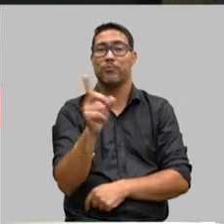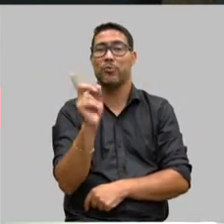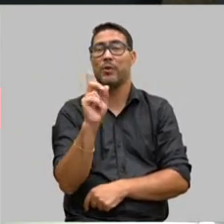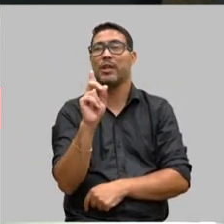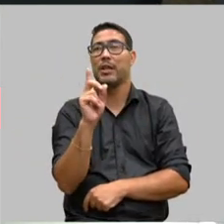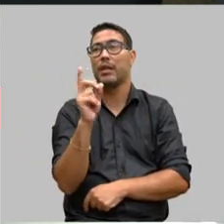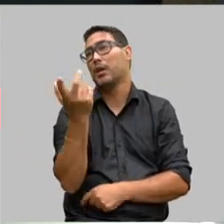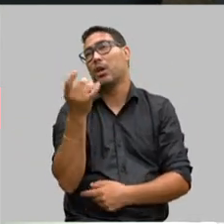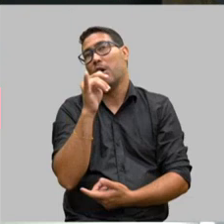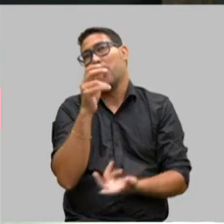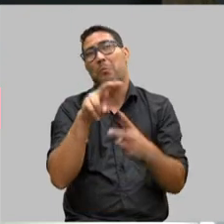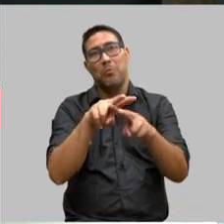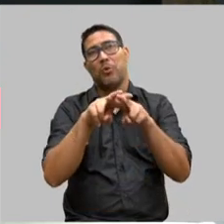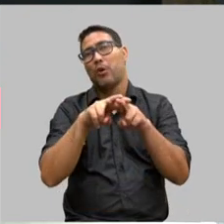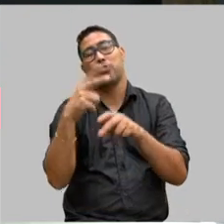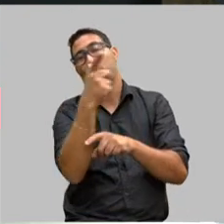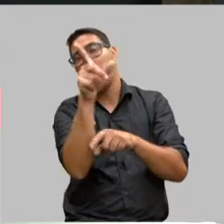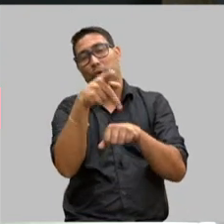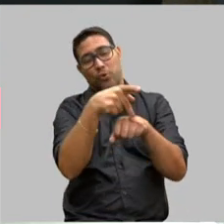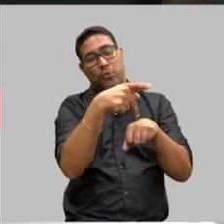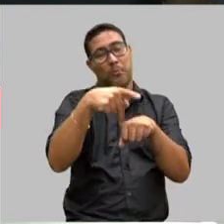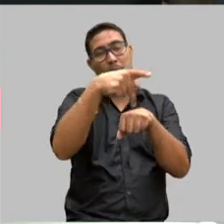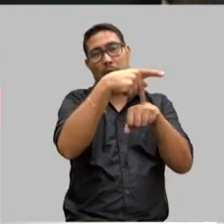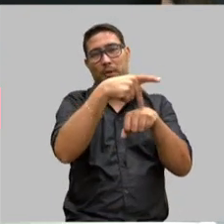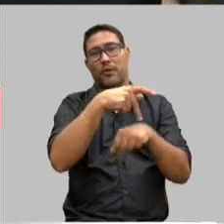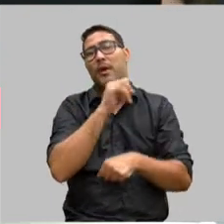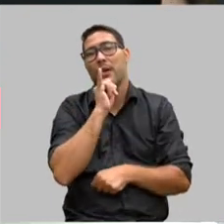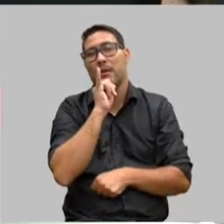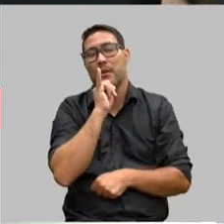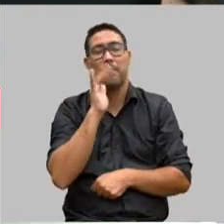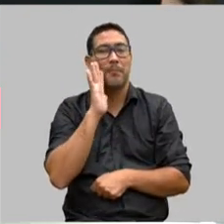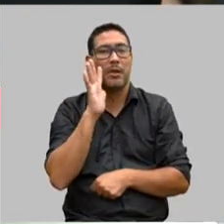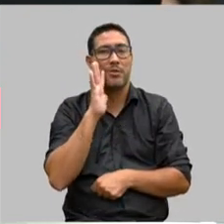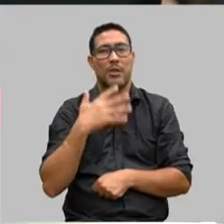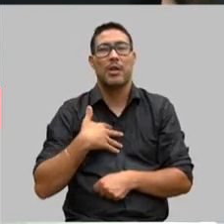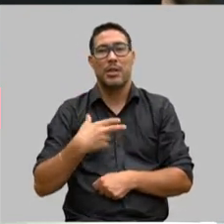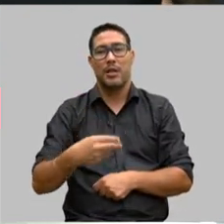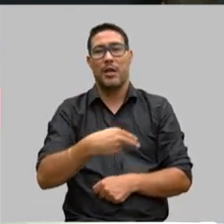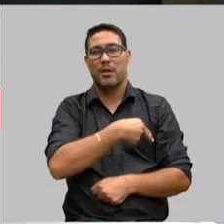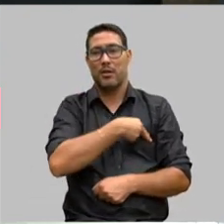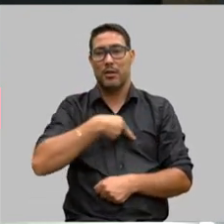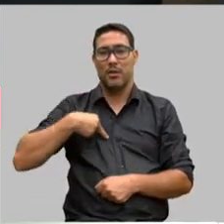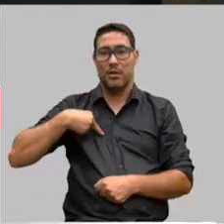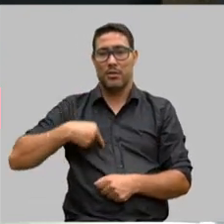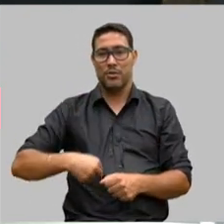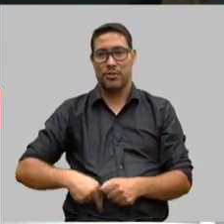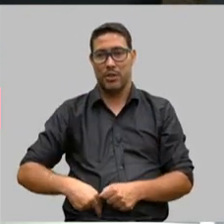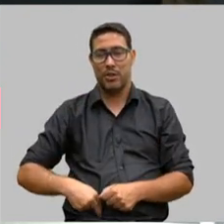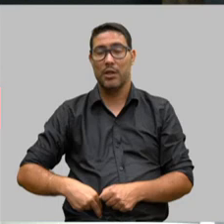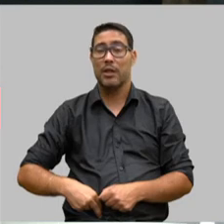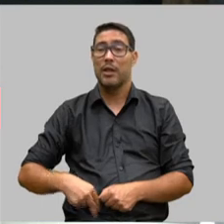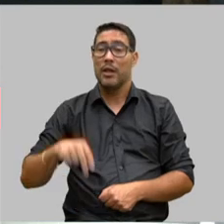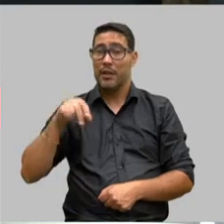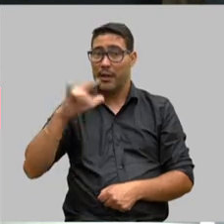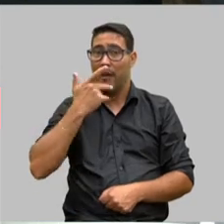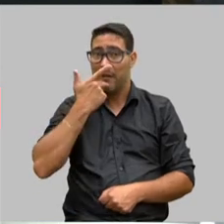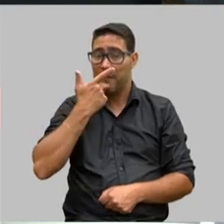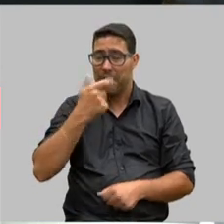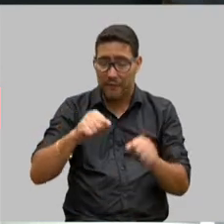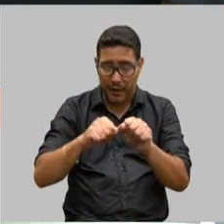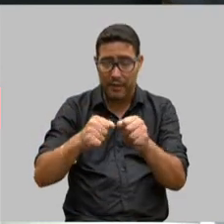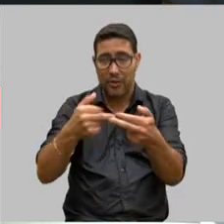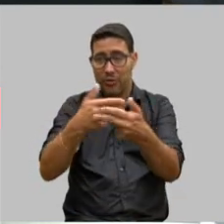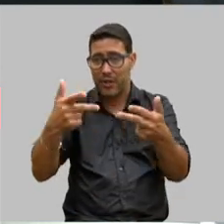países. Pega uma China. Se a China dá um respiro, já afeta o mundo inteiro. São questões